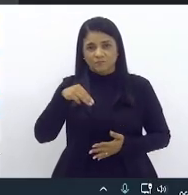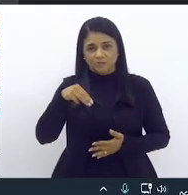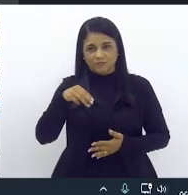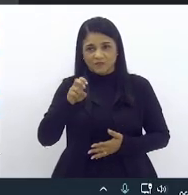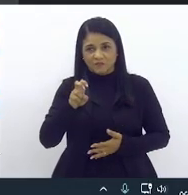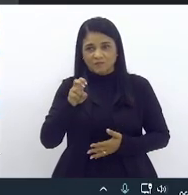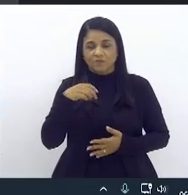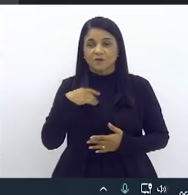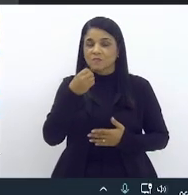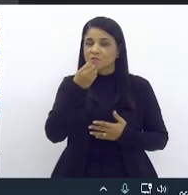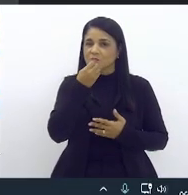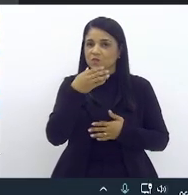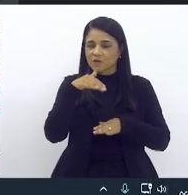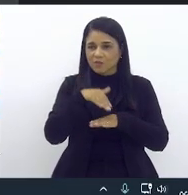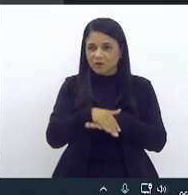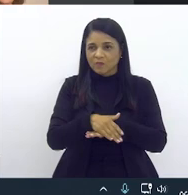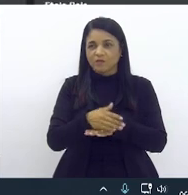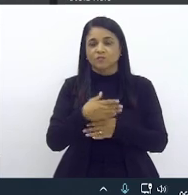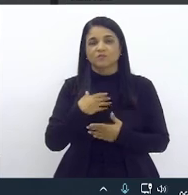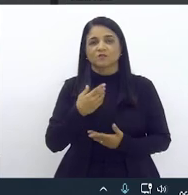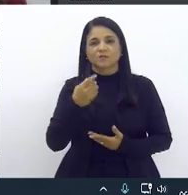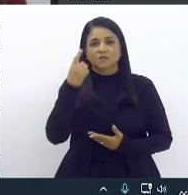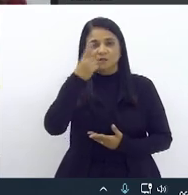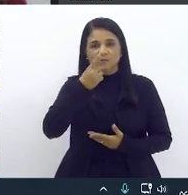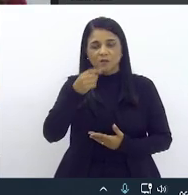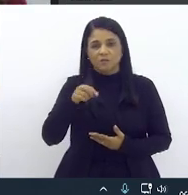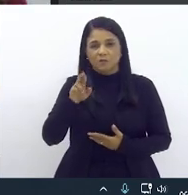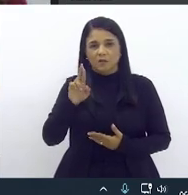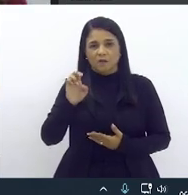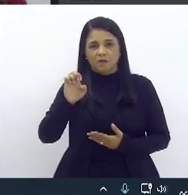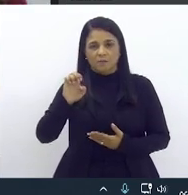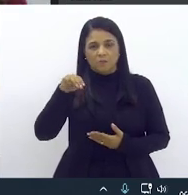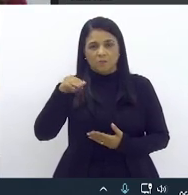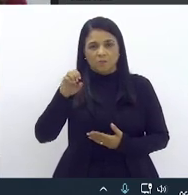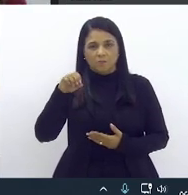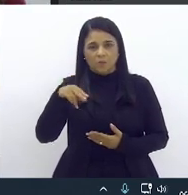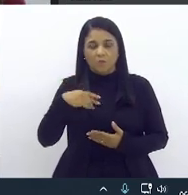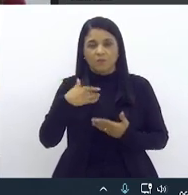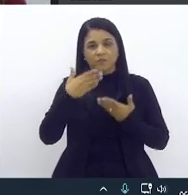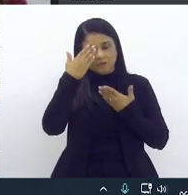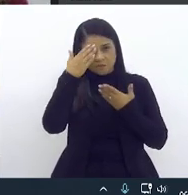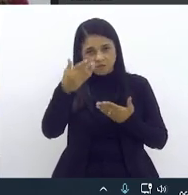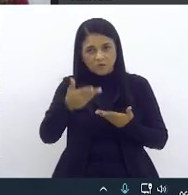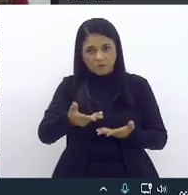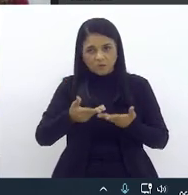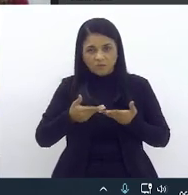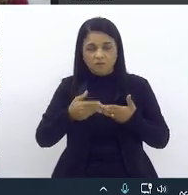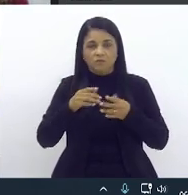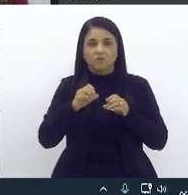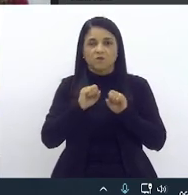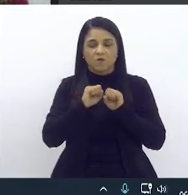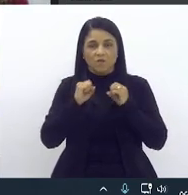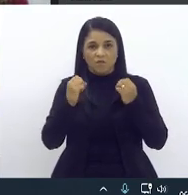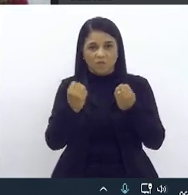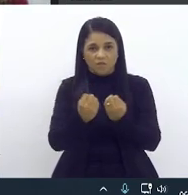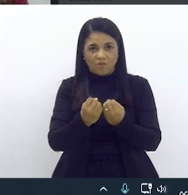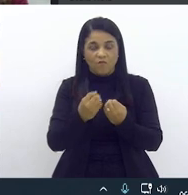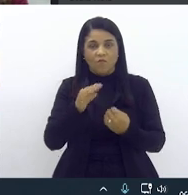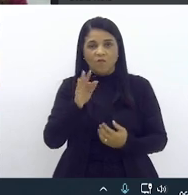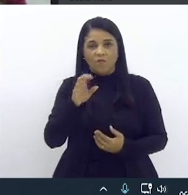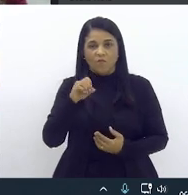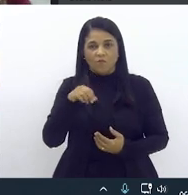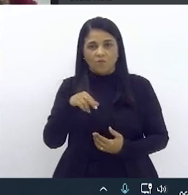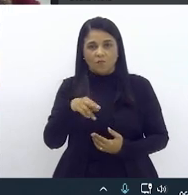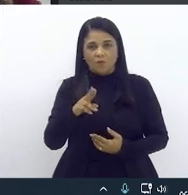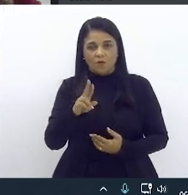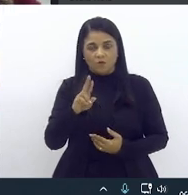do deputado Raimon, agradecer aqui o convite ao Fórum Estadual de Educação, em nome da